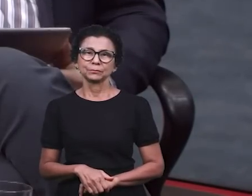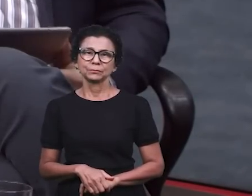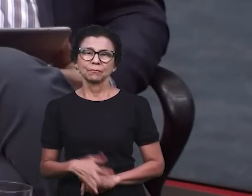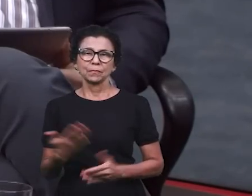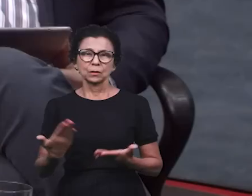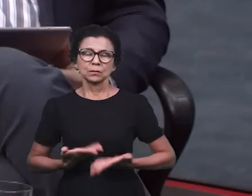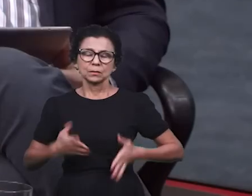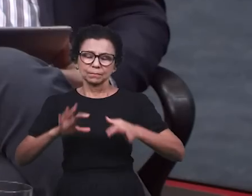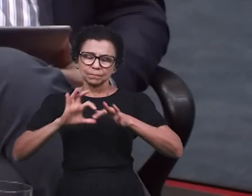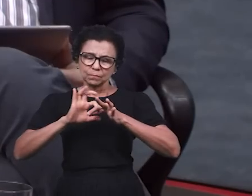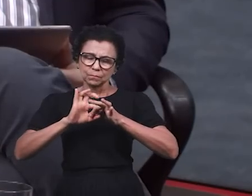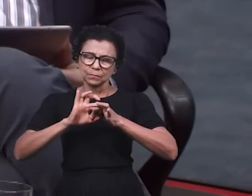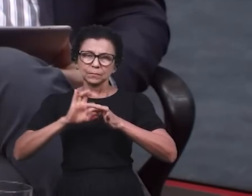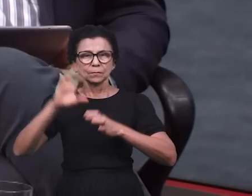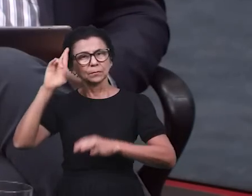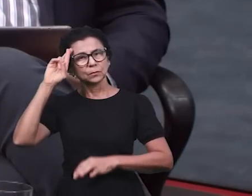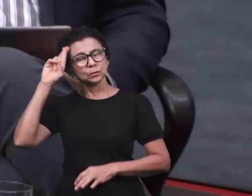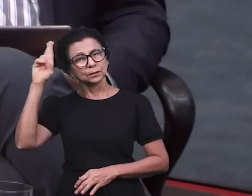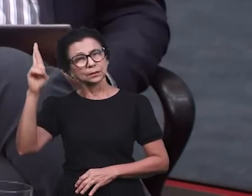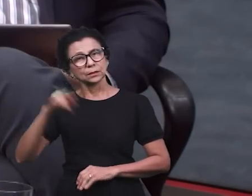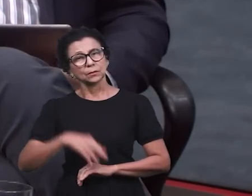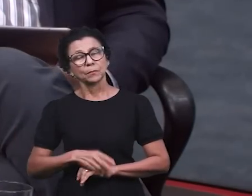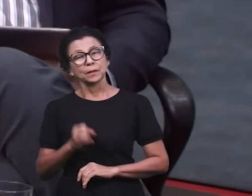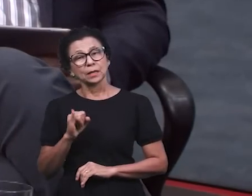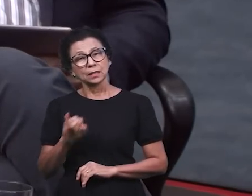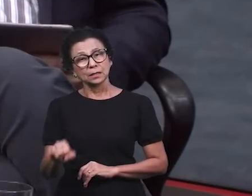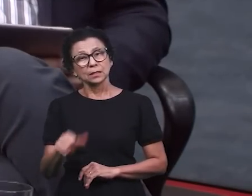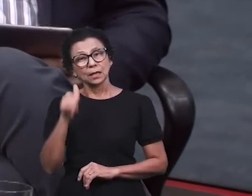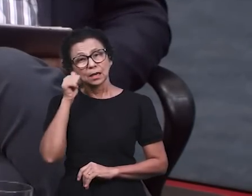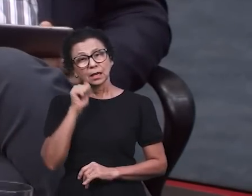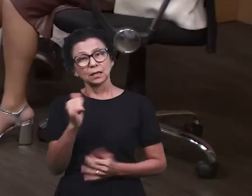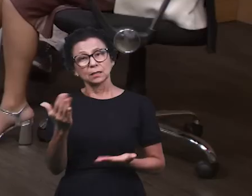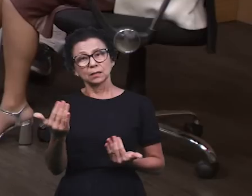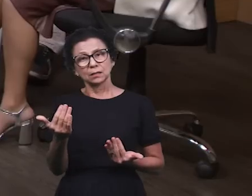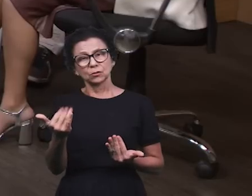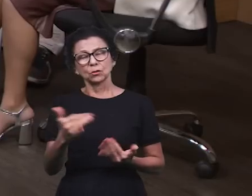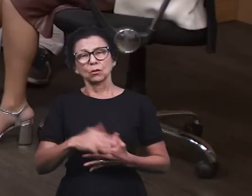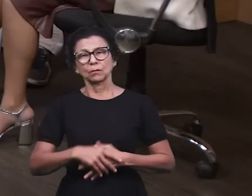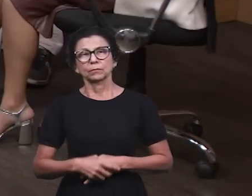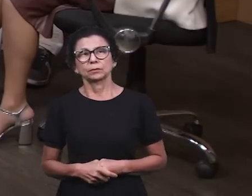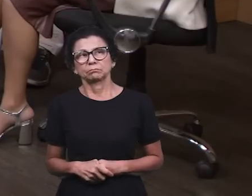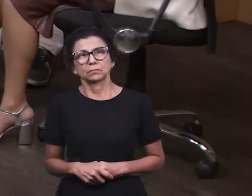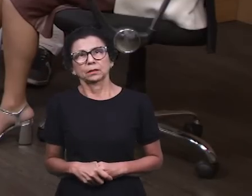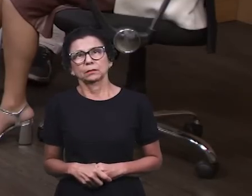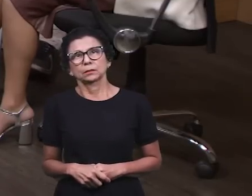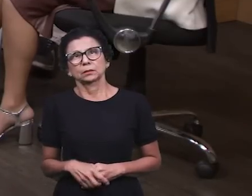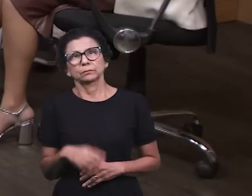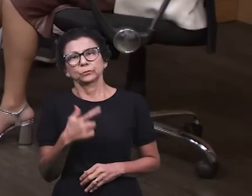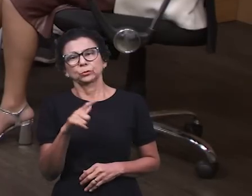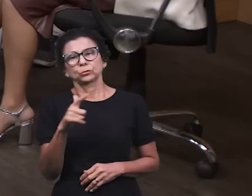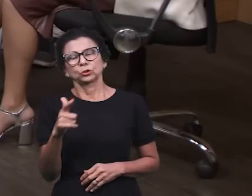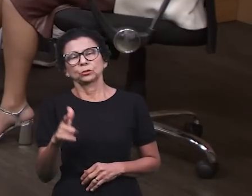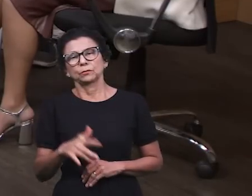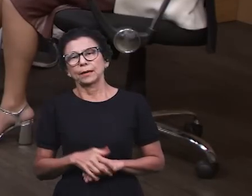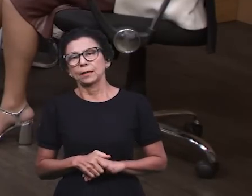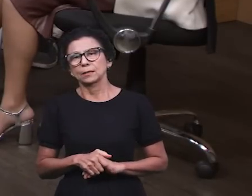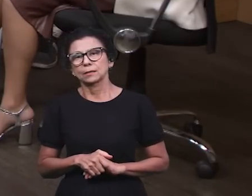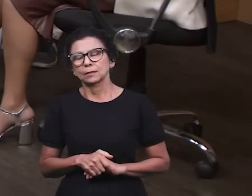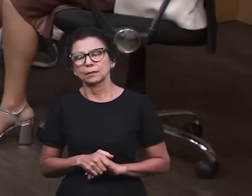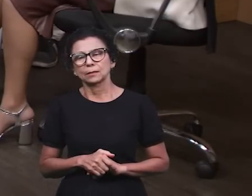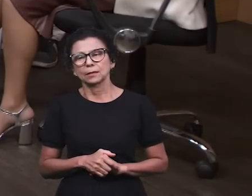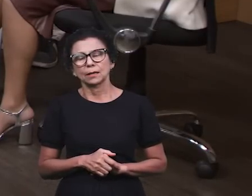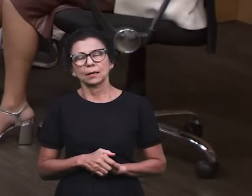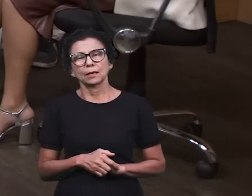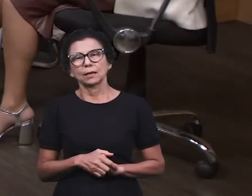né, em comunhão com o Senhor. Se ela fosse uma pessoa que às vezes não tivesse essa vida de